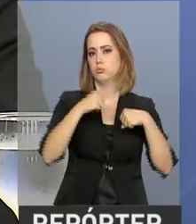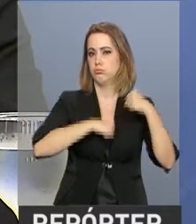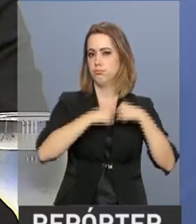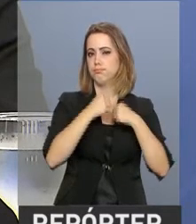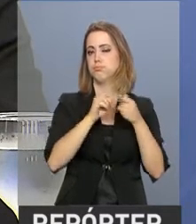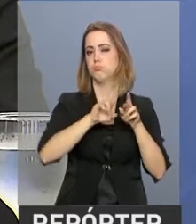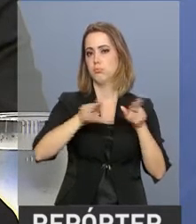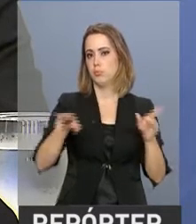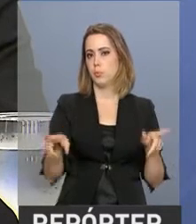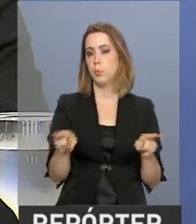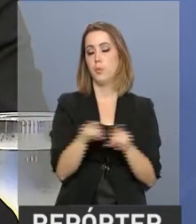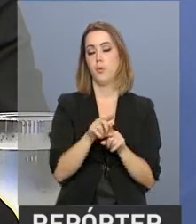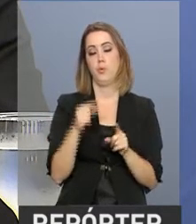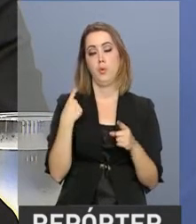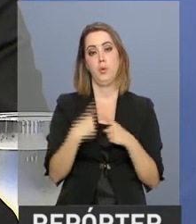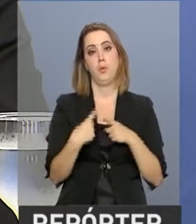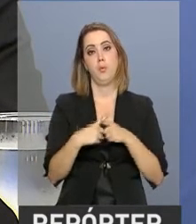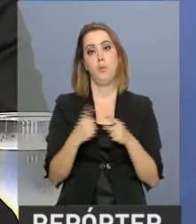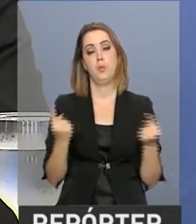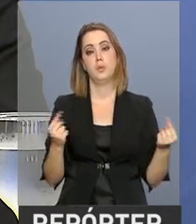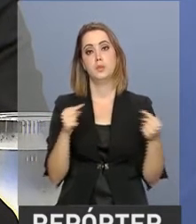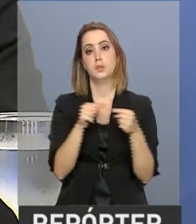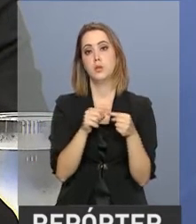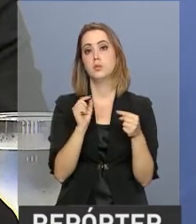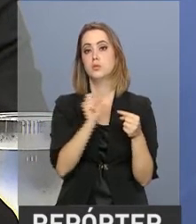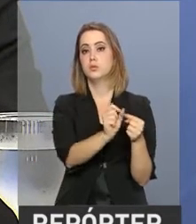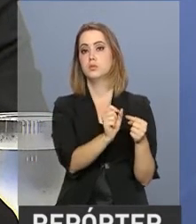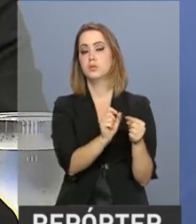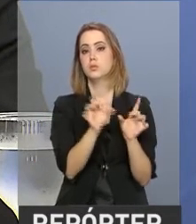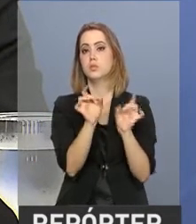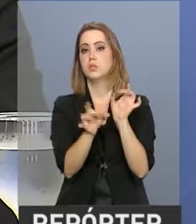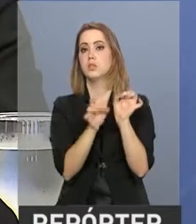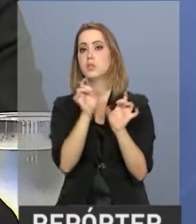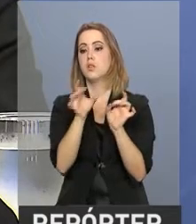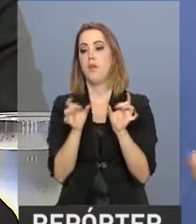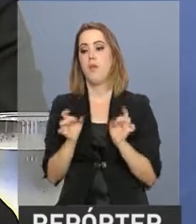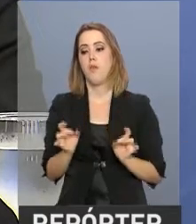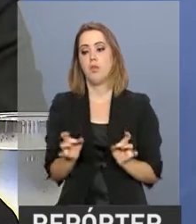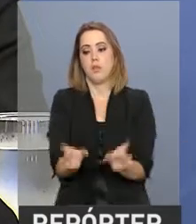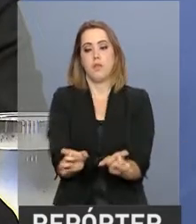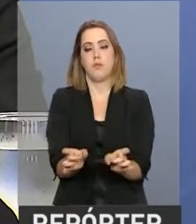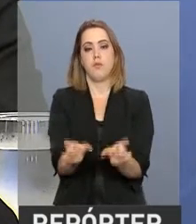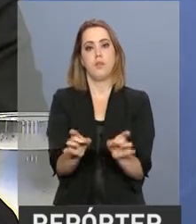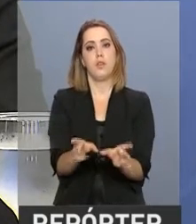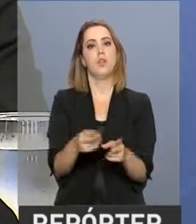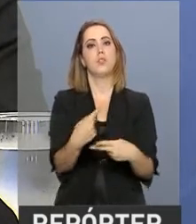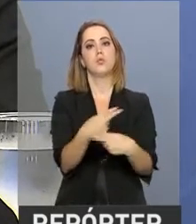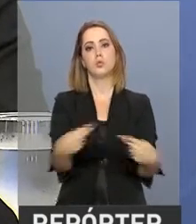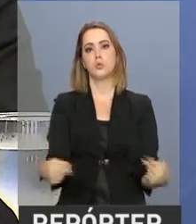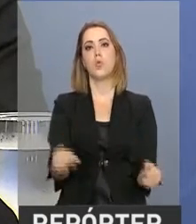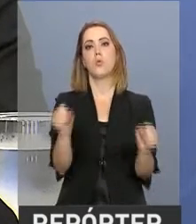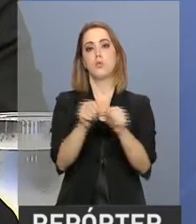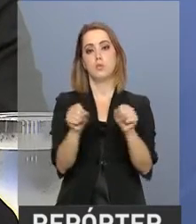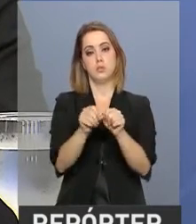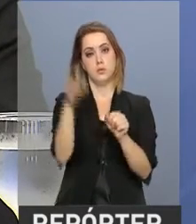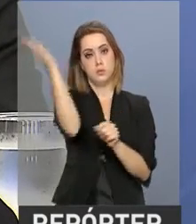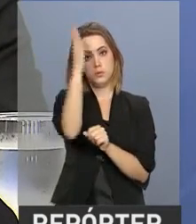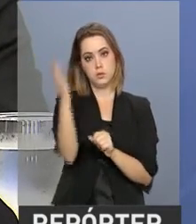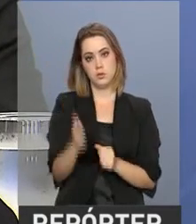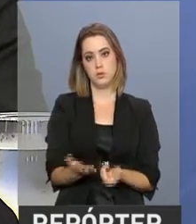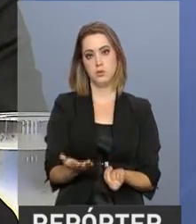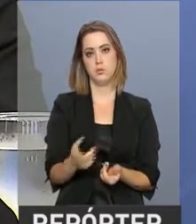ele vai focar especialmente na exportações de manufaturados especialmente